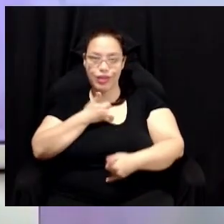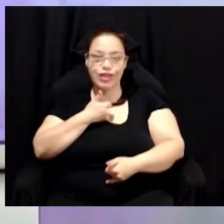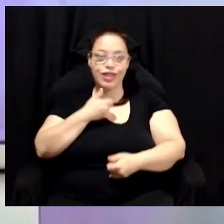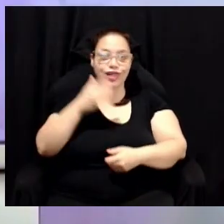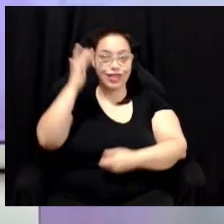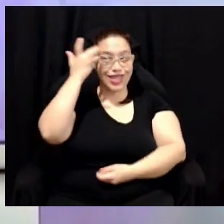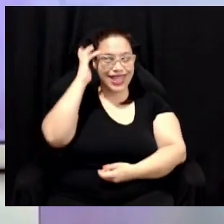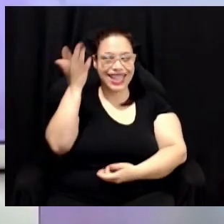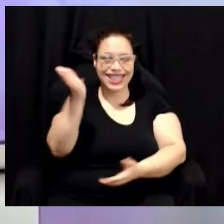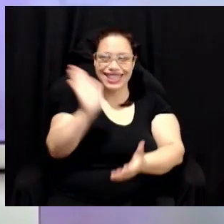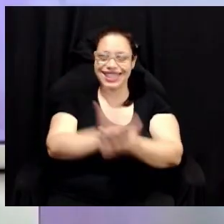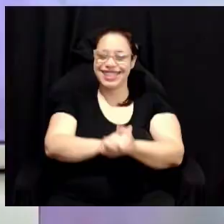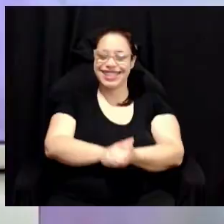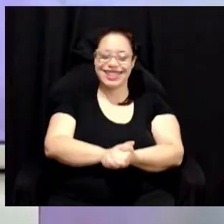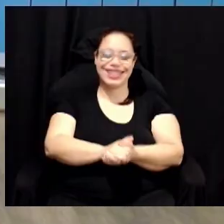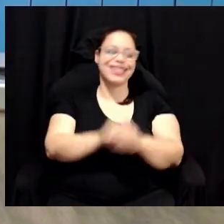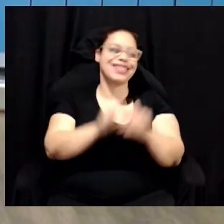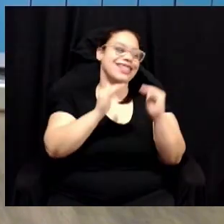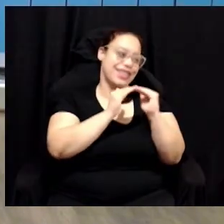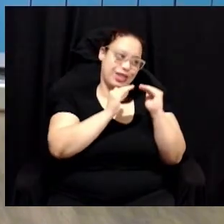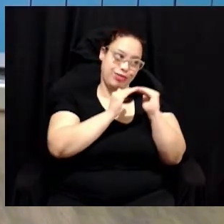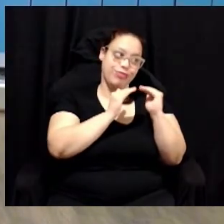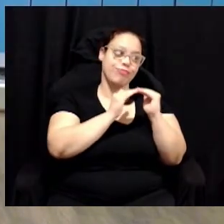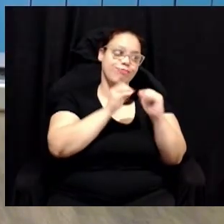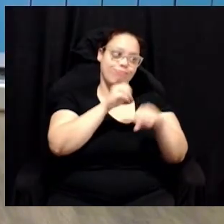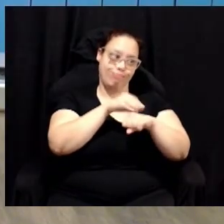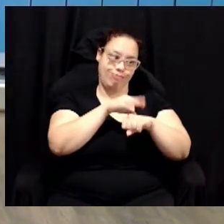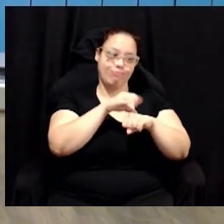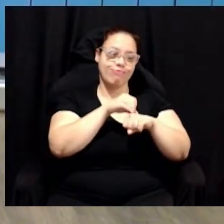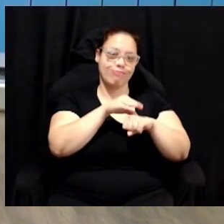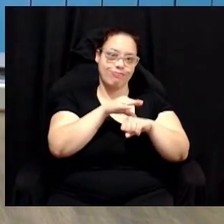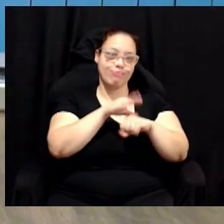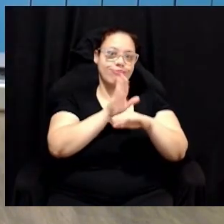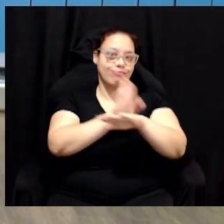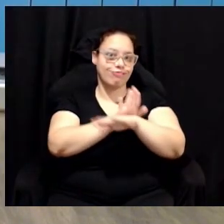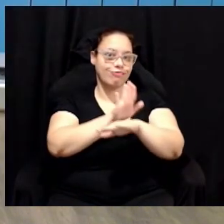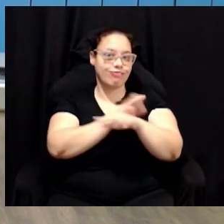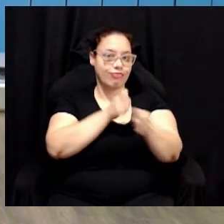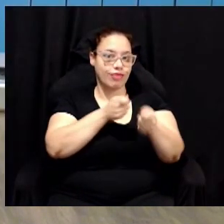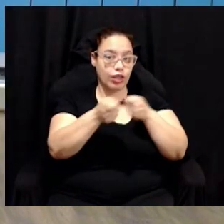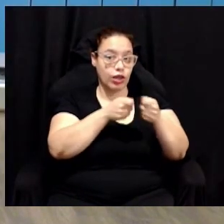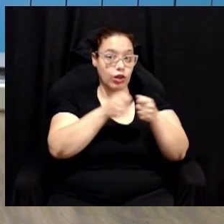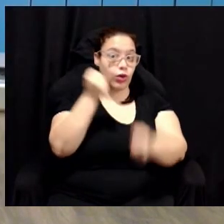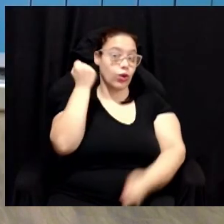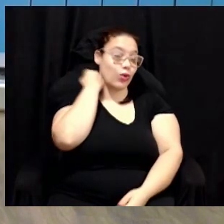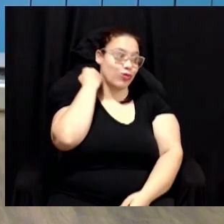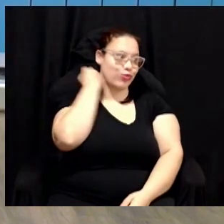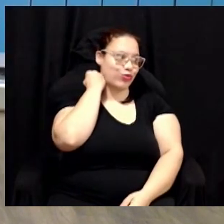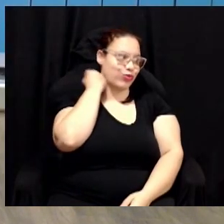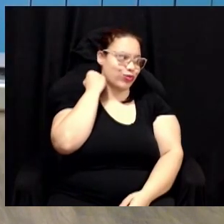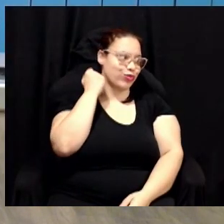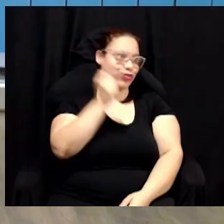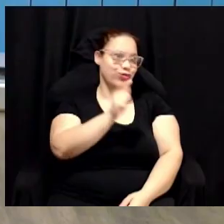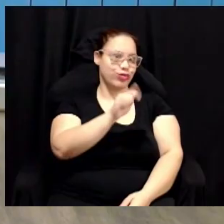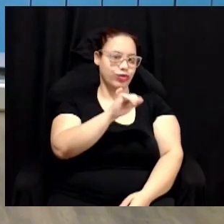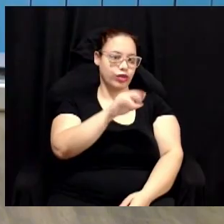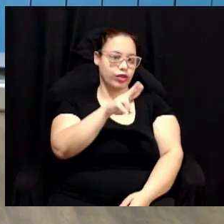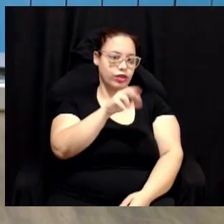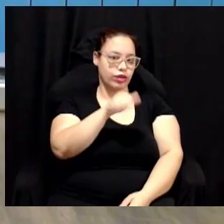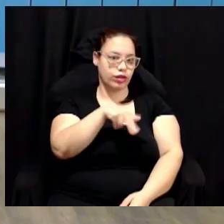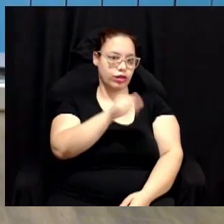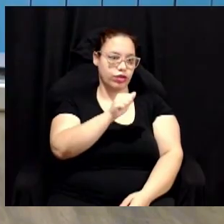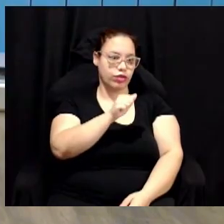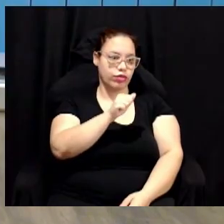o que vocês acharam. E com certeza essas dicas também já vão ajudar no controle do estresse, né, Giovana, que é outro fator